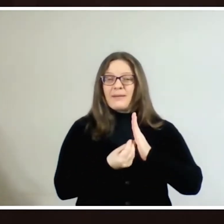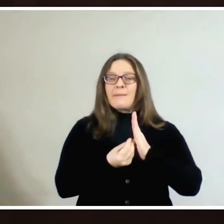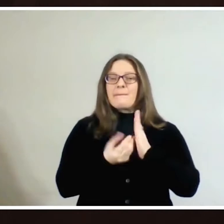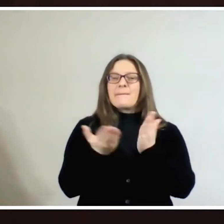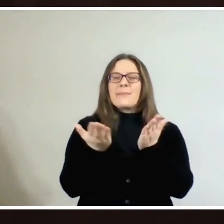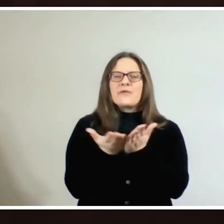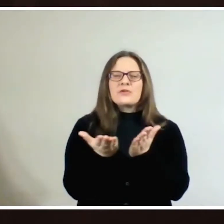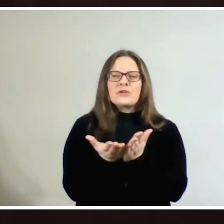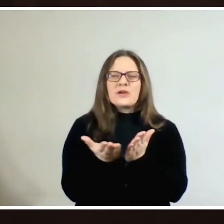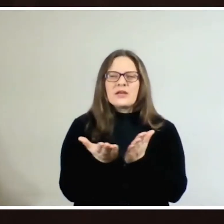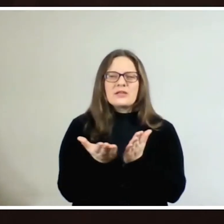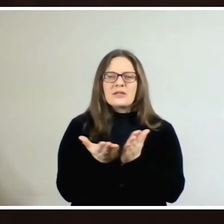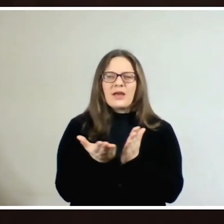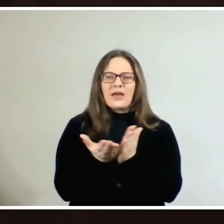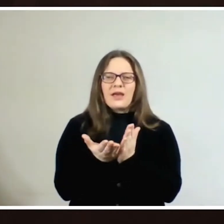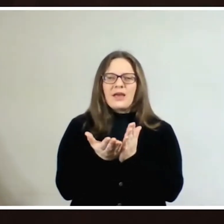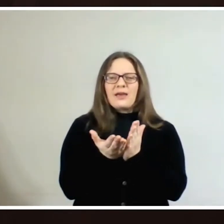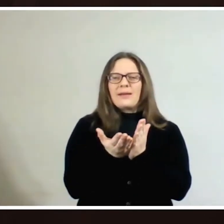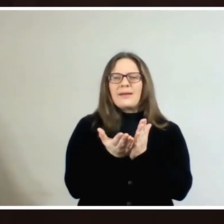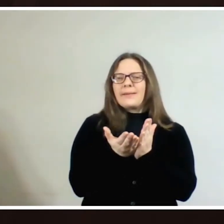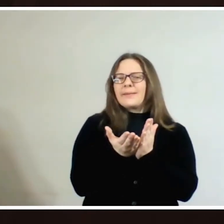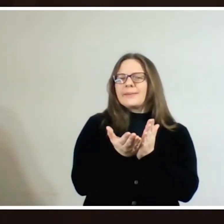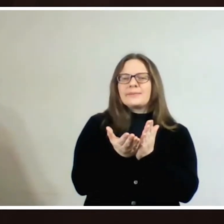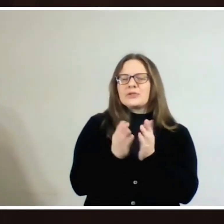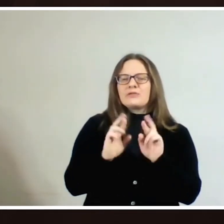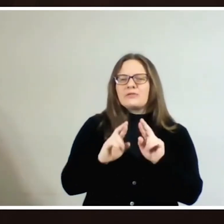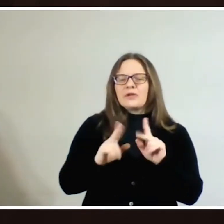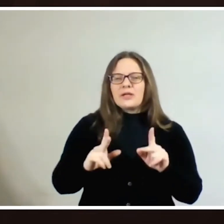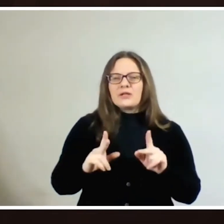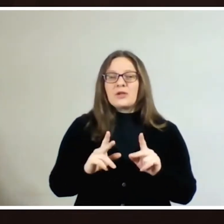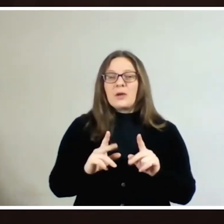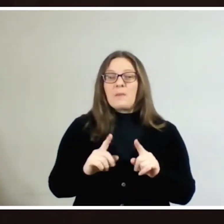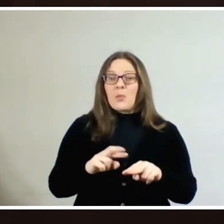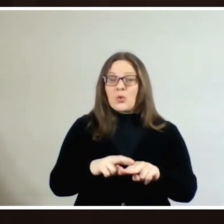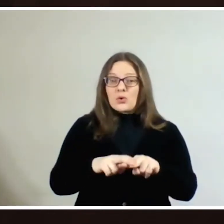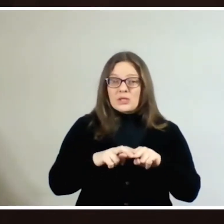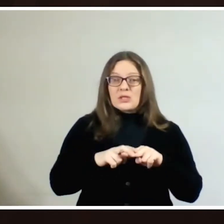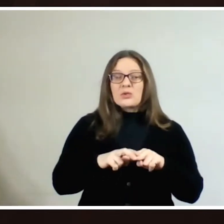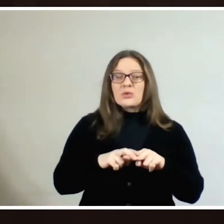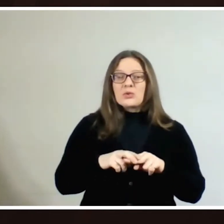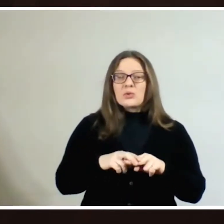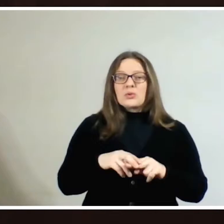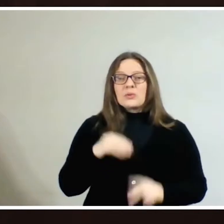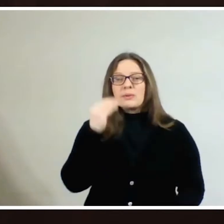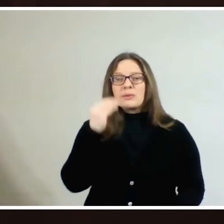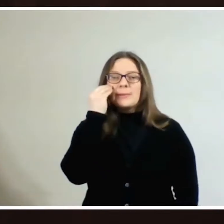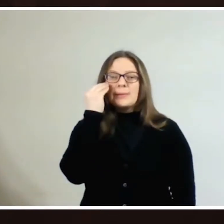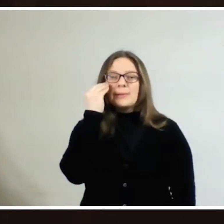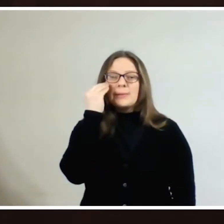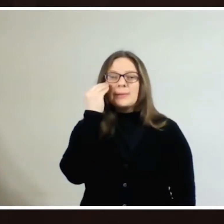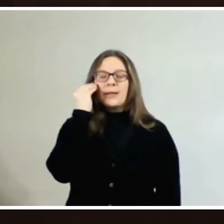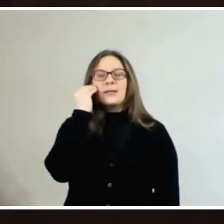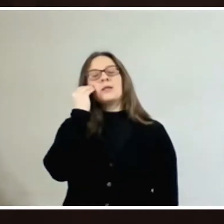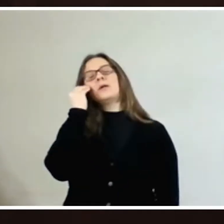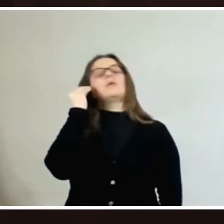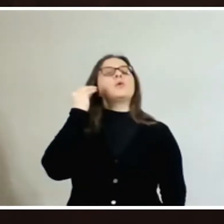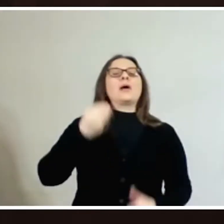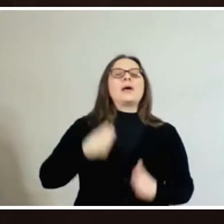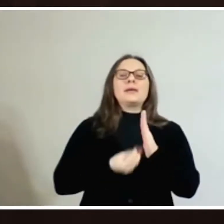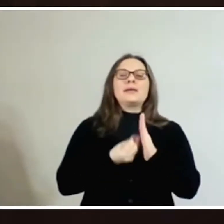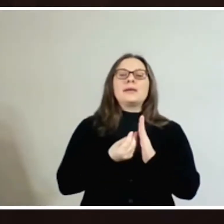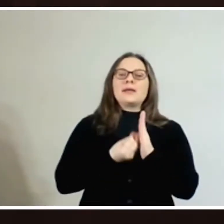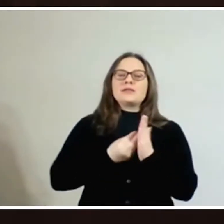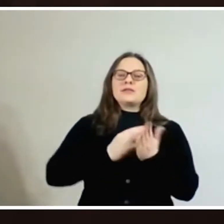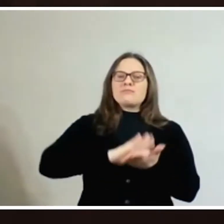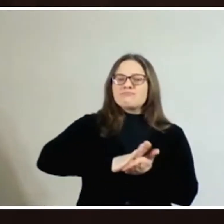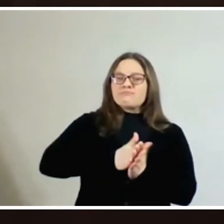intruso. Então eles passaram a tentar eliminar, né, o cristianismo, mas quanto